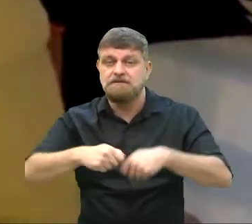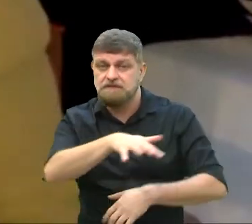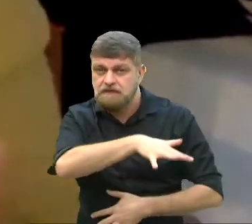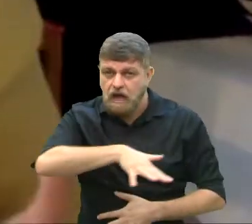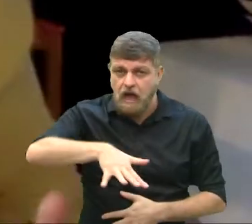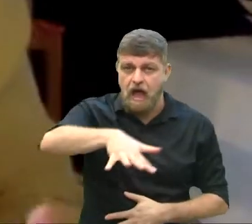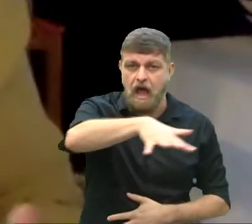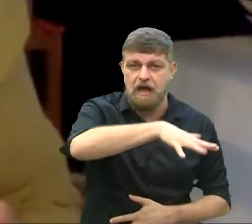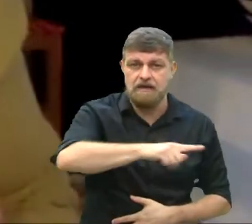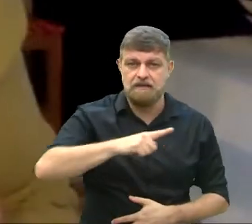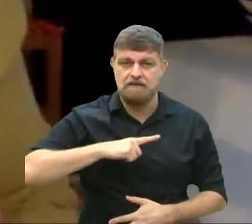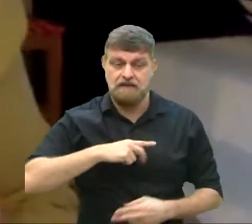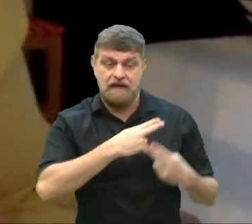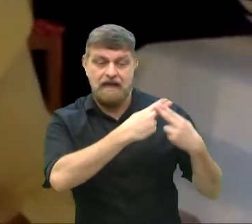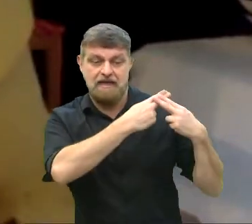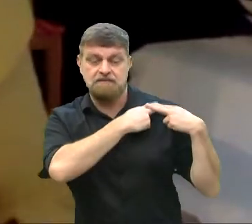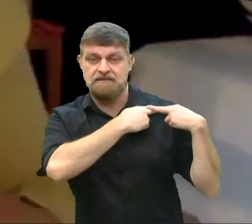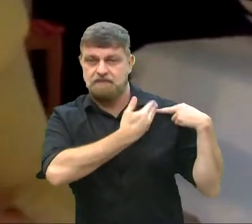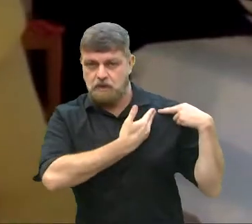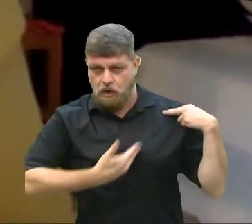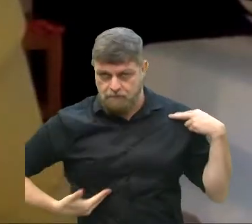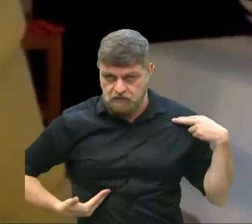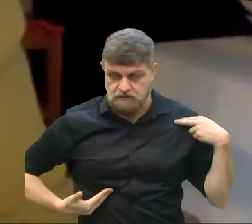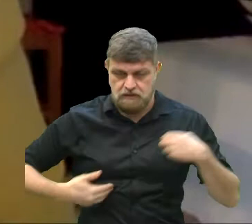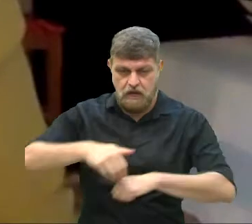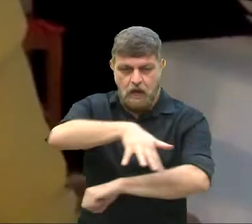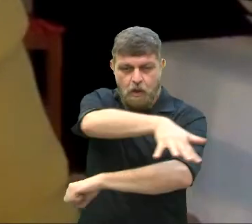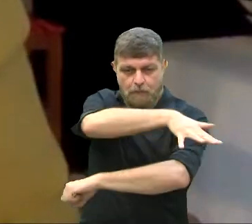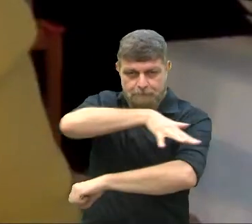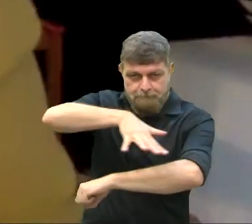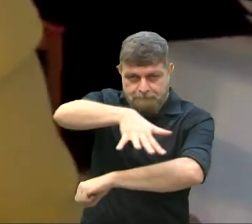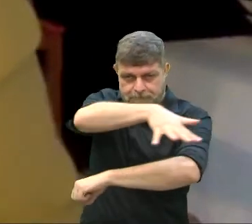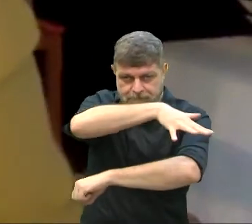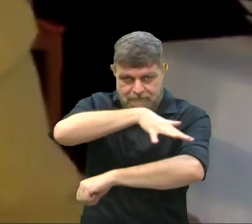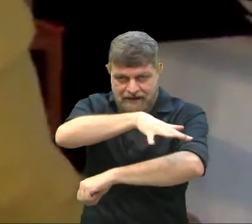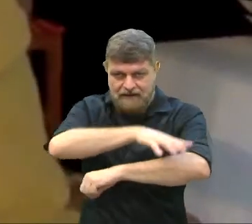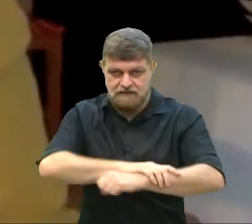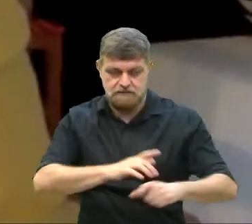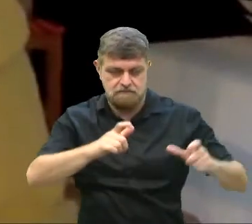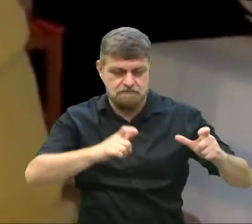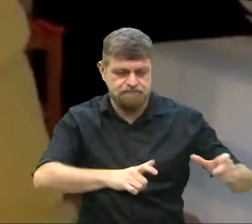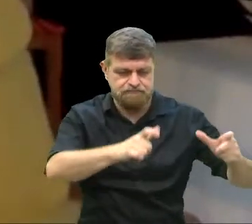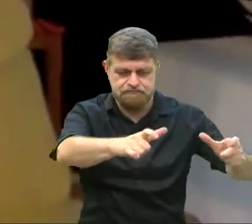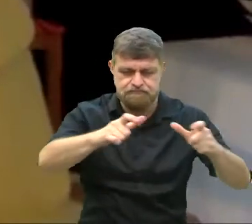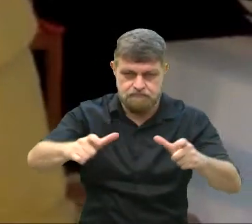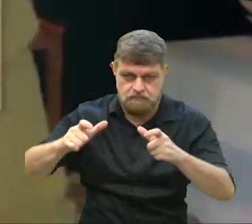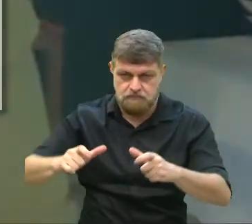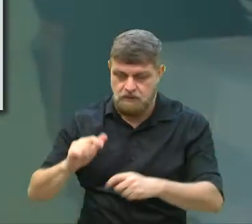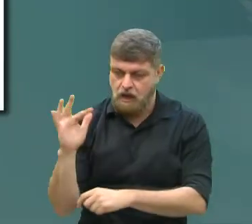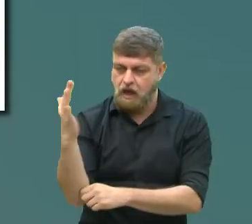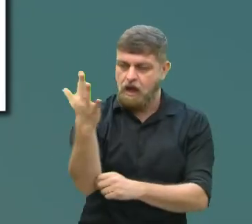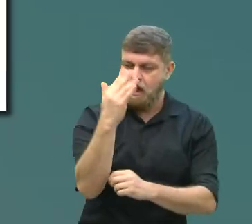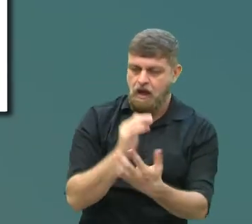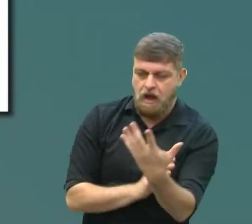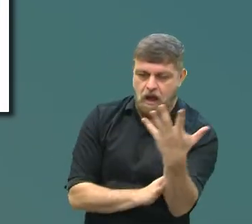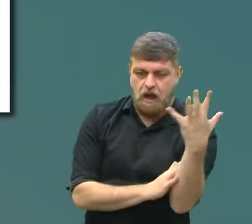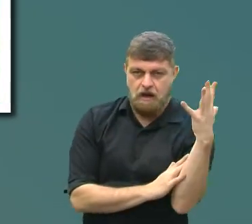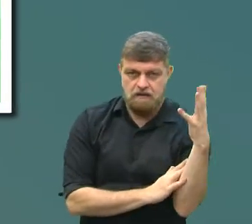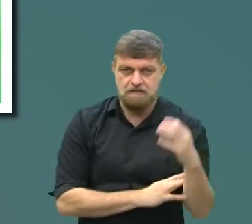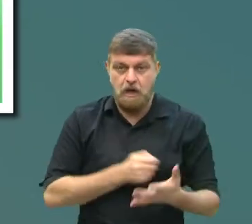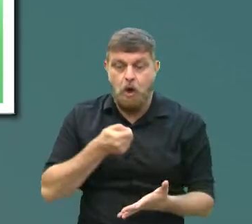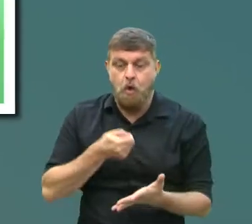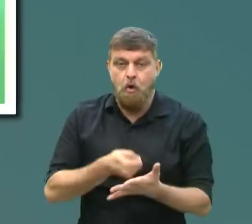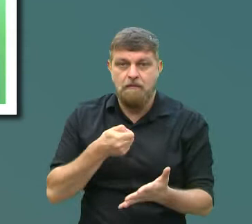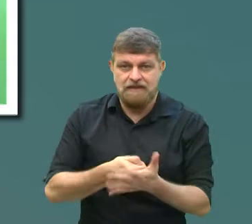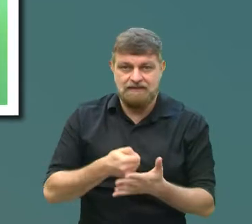ou não de domínio público. Né? Os parques, por exemplo, todos os parques, reservas, eles obrigatoriamente são